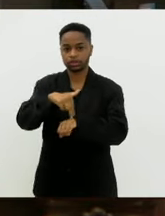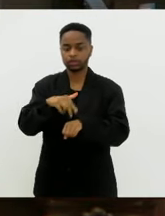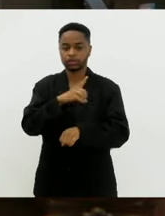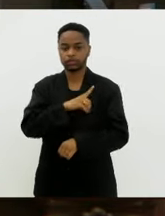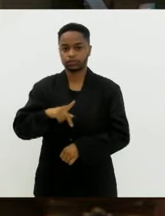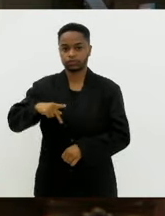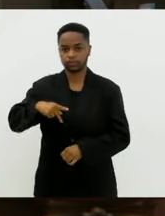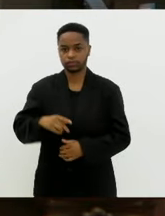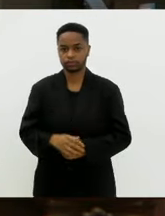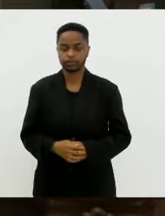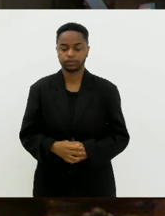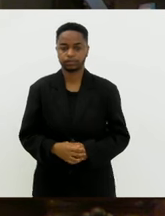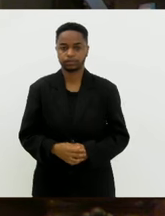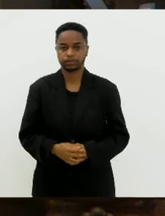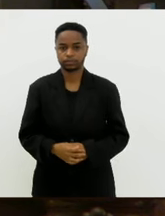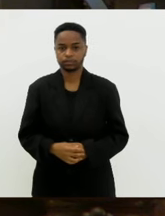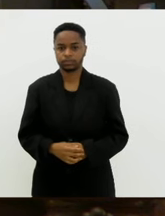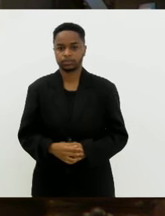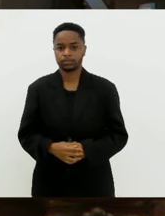Públicos.